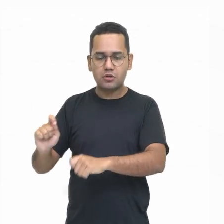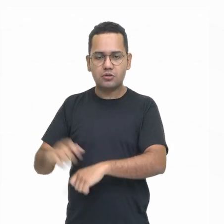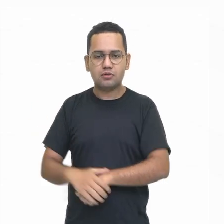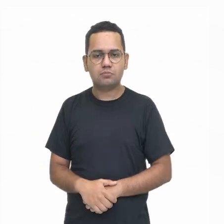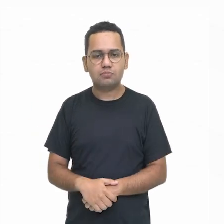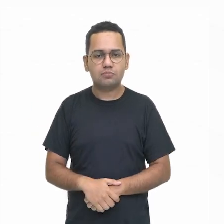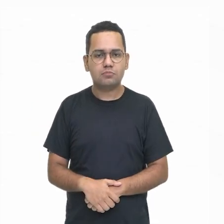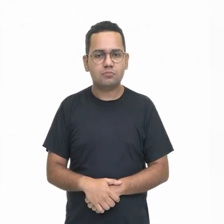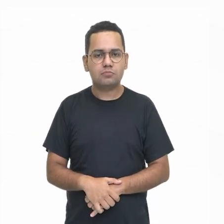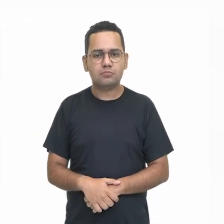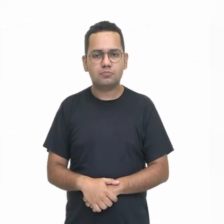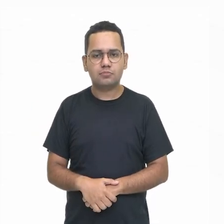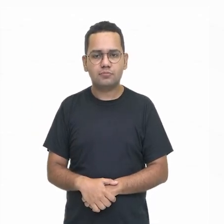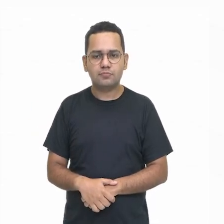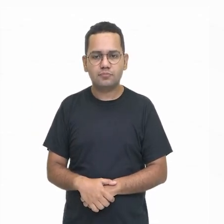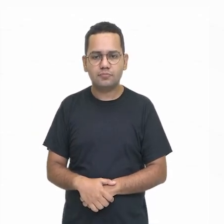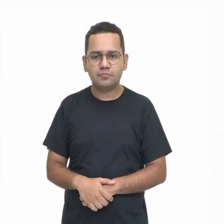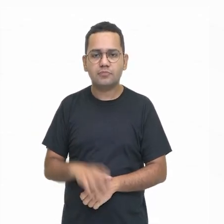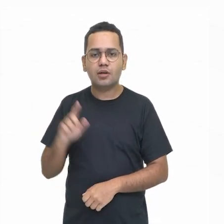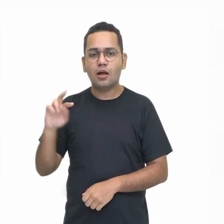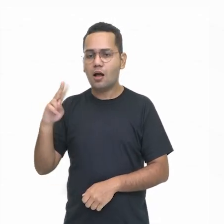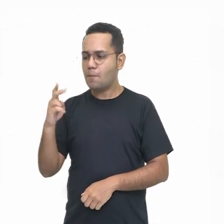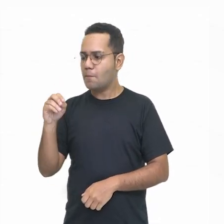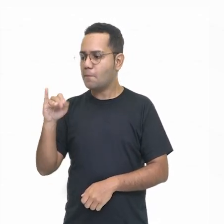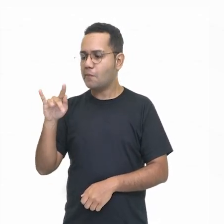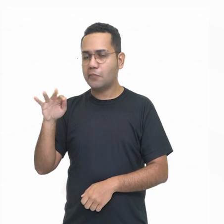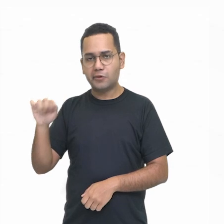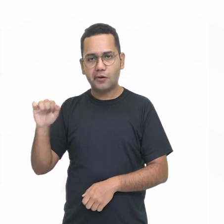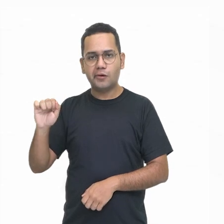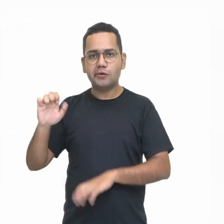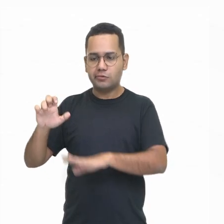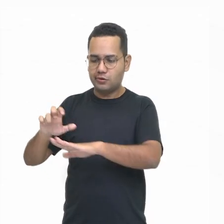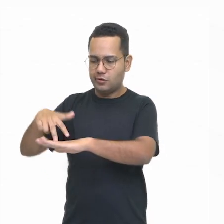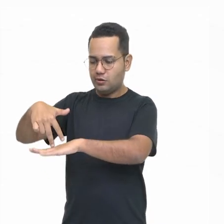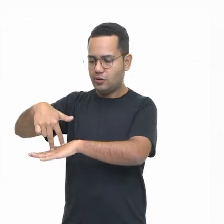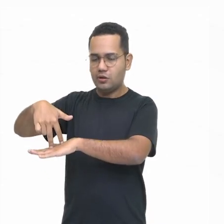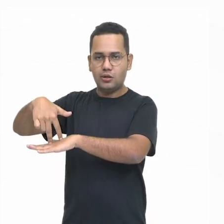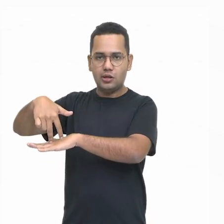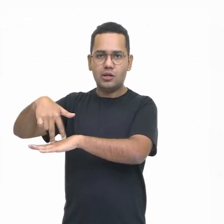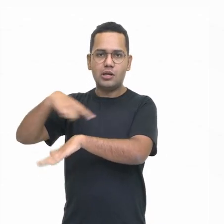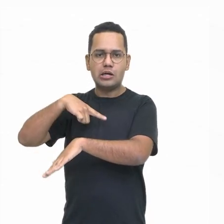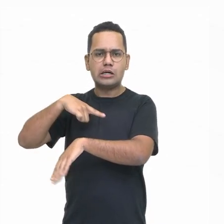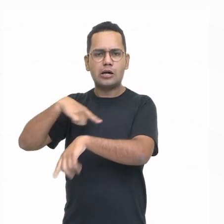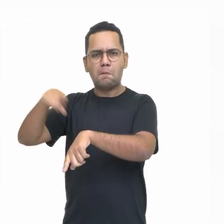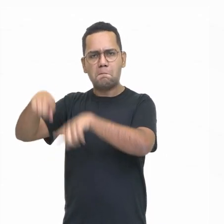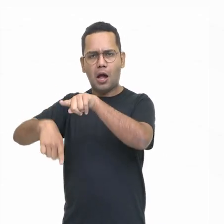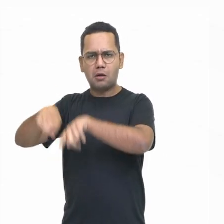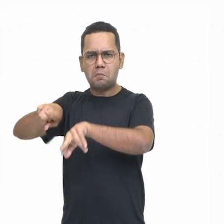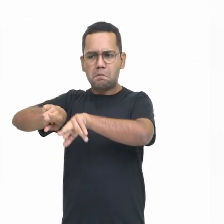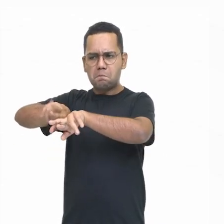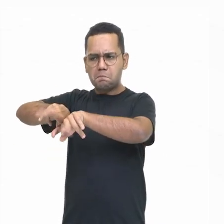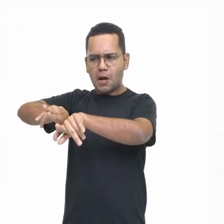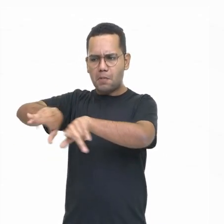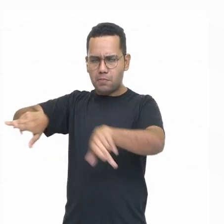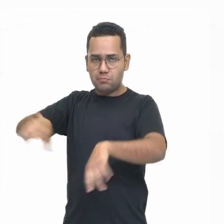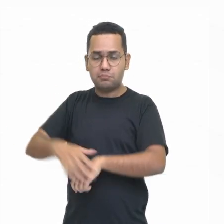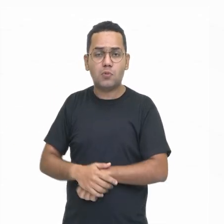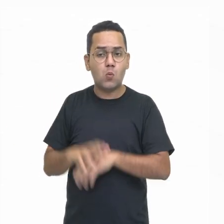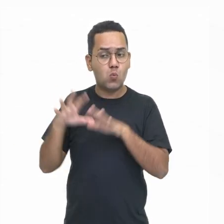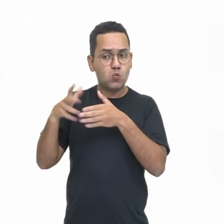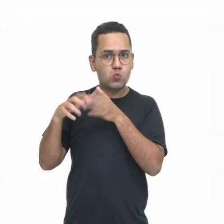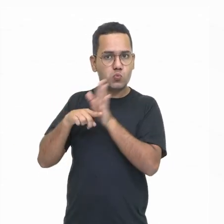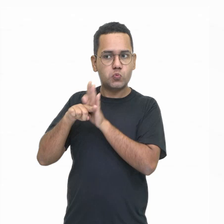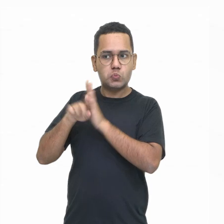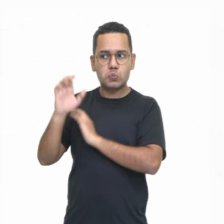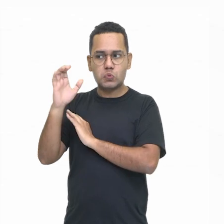eram australopitecos afarenses que andava erguido e provavelmente utilizava ferramentas. Os cientistas